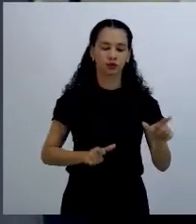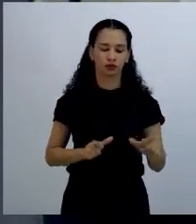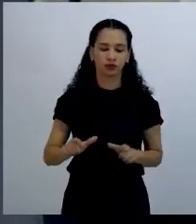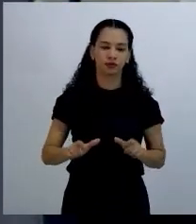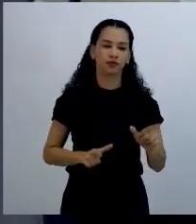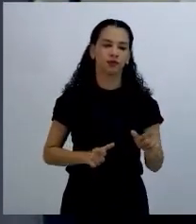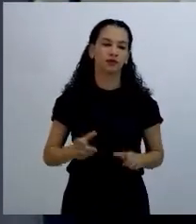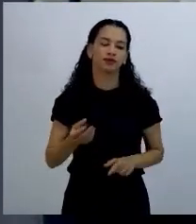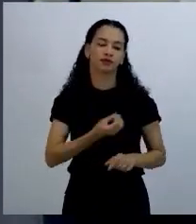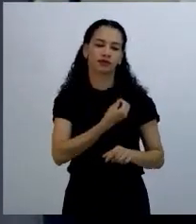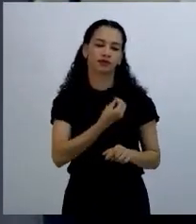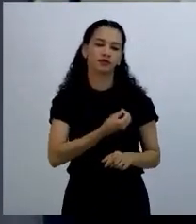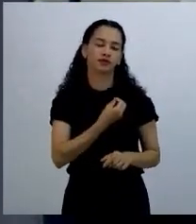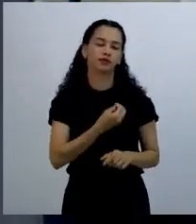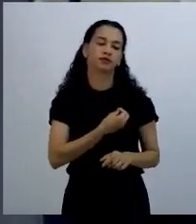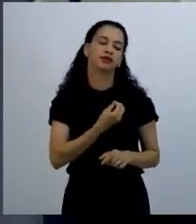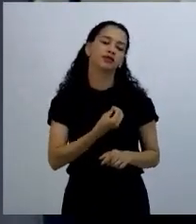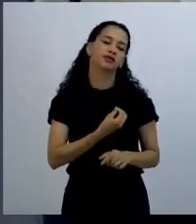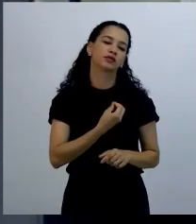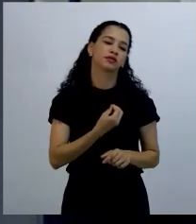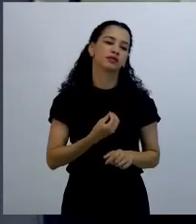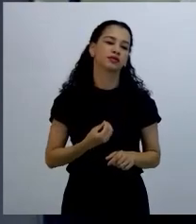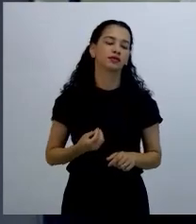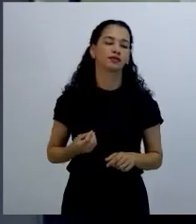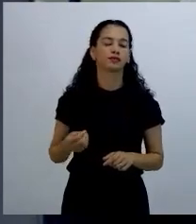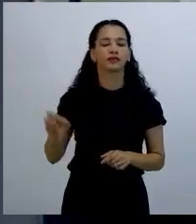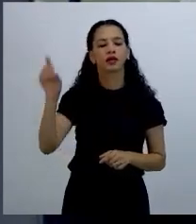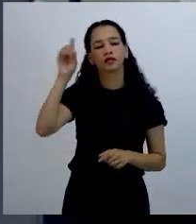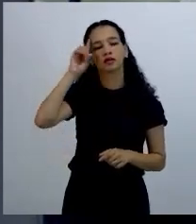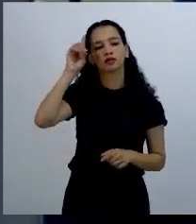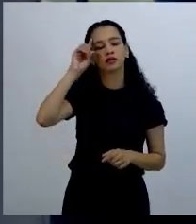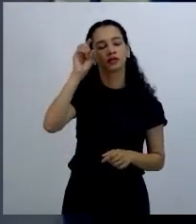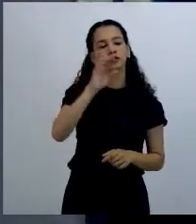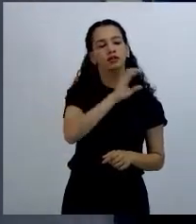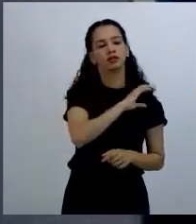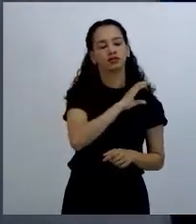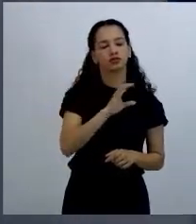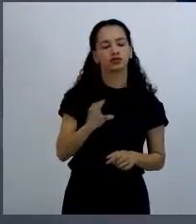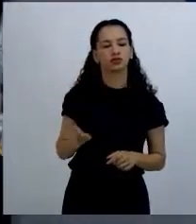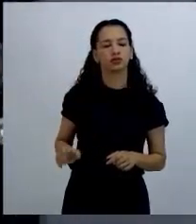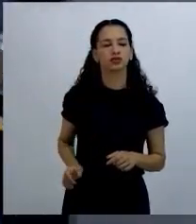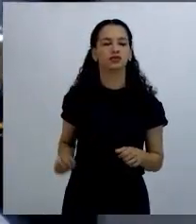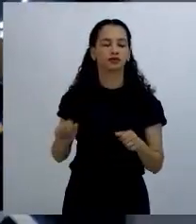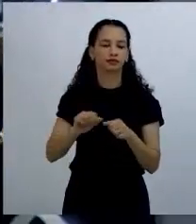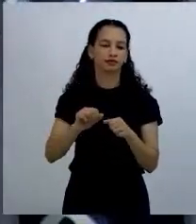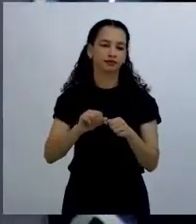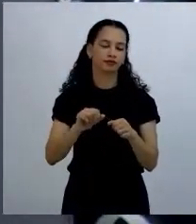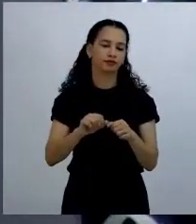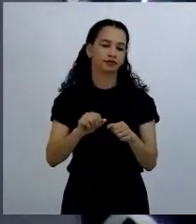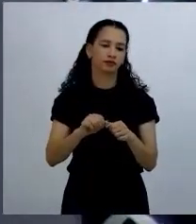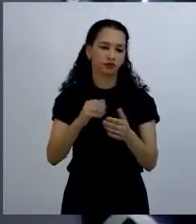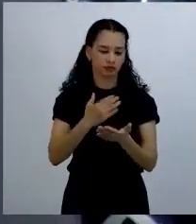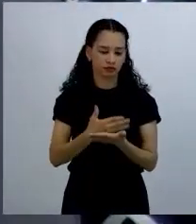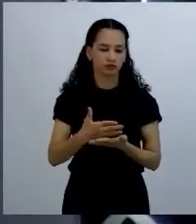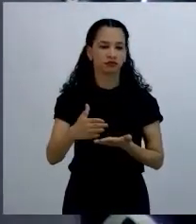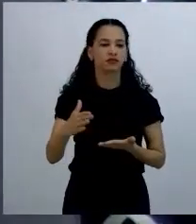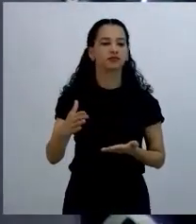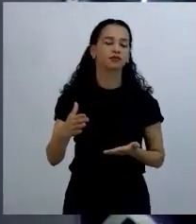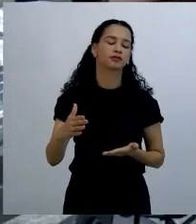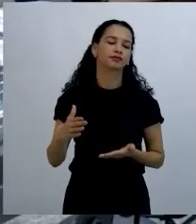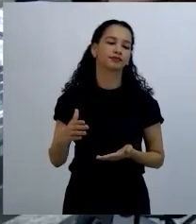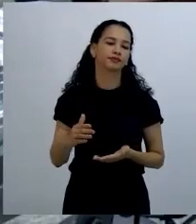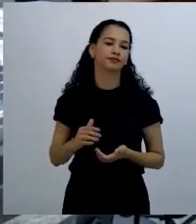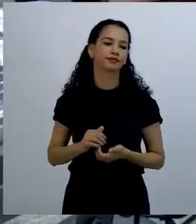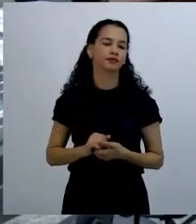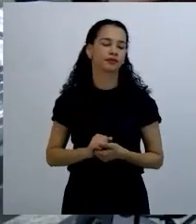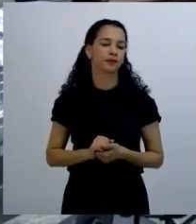conhece do início do trabalho na igreja em filipos como foi que aquilo lá vamos lá como foi que